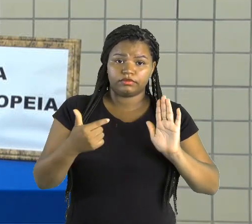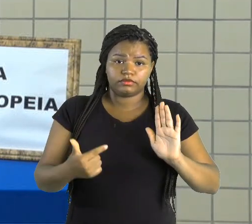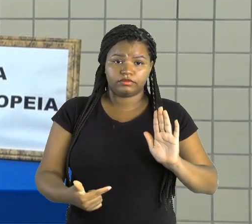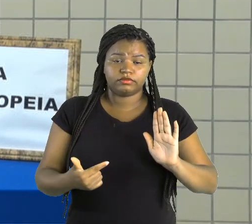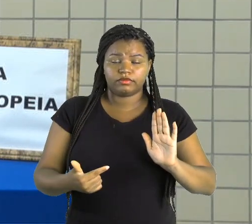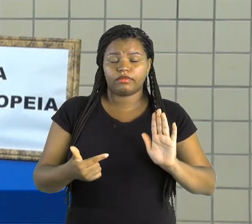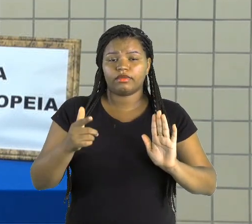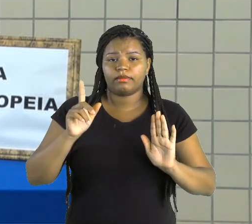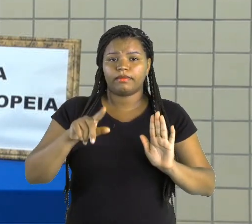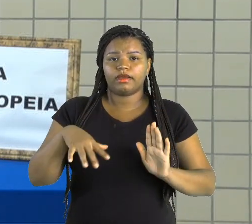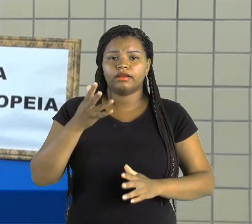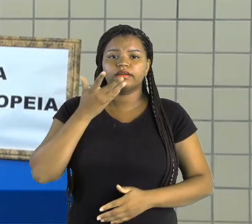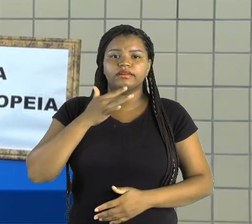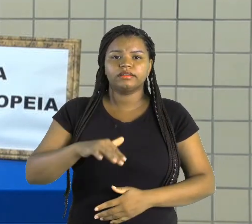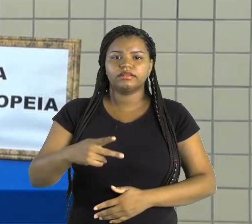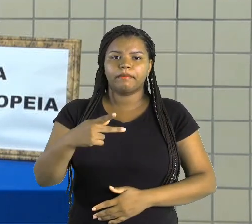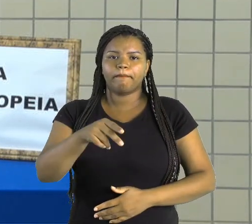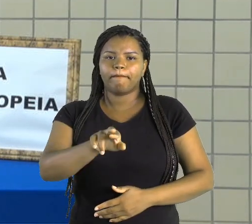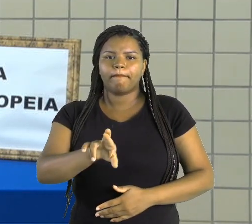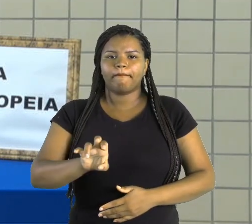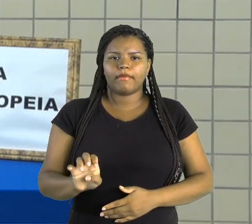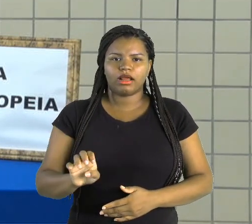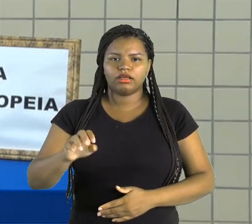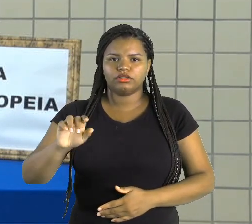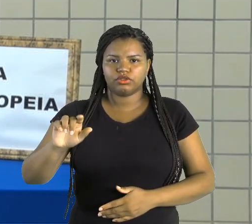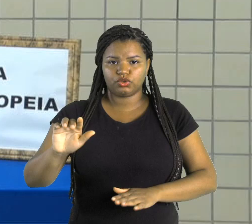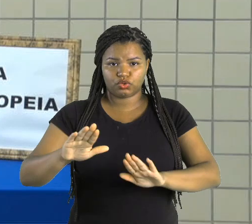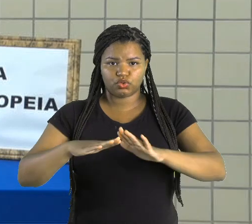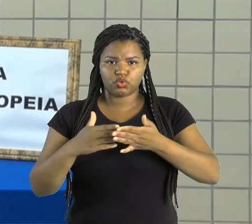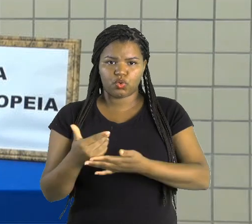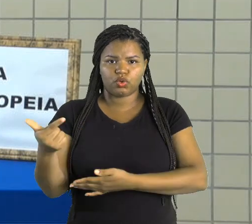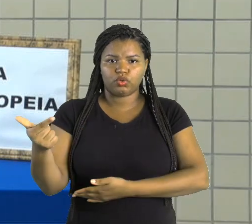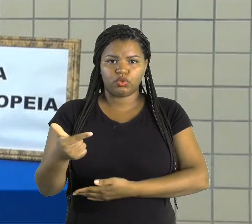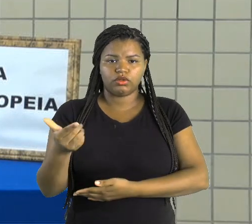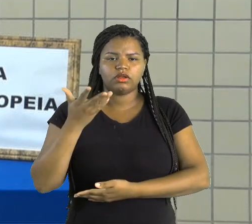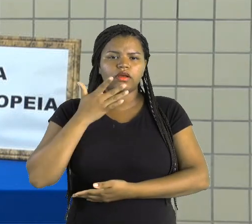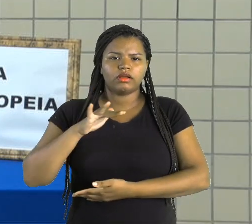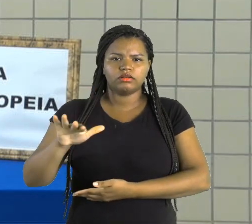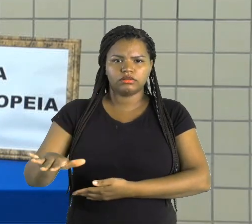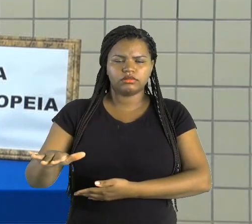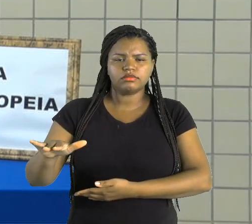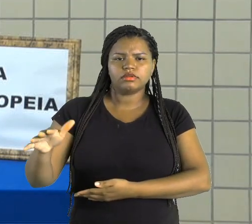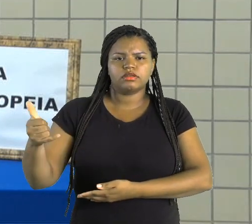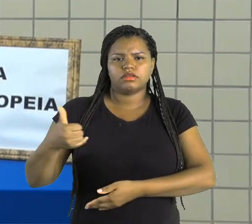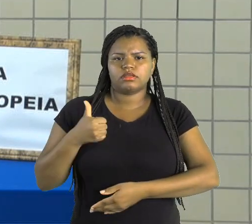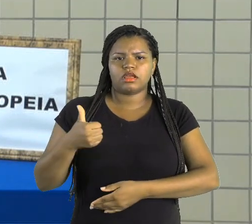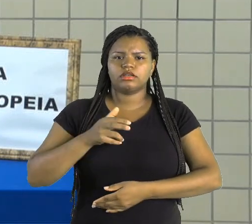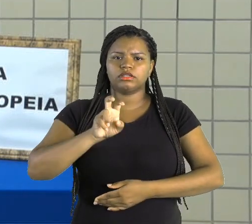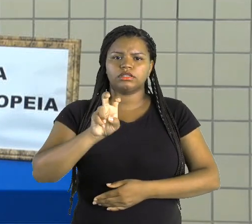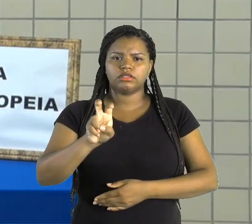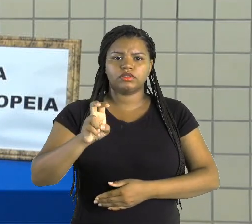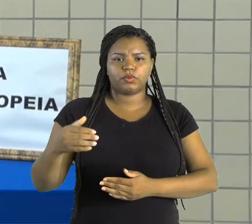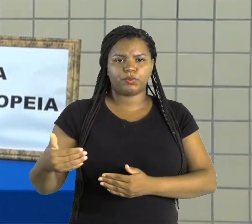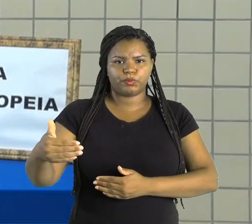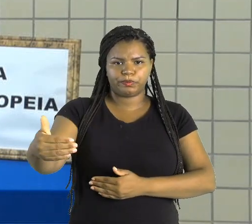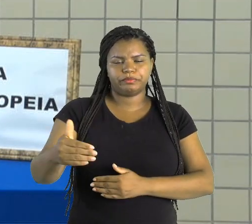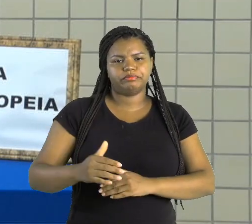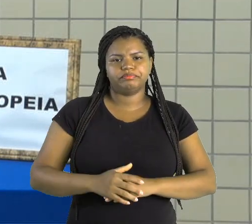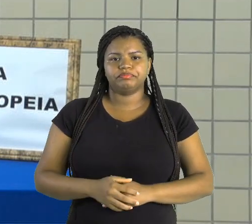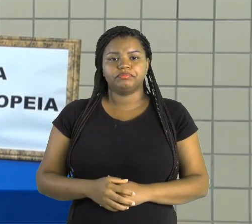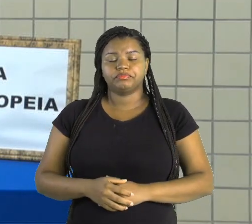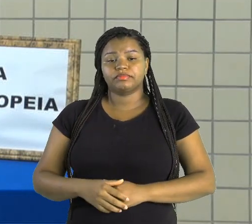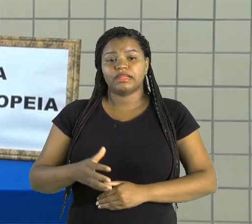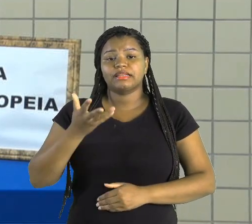as crianças da pré-escola 2, as crianças pequenas, a partir de 5 anos de idade. As